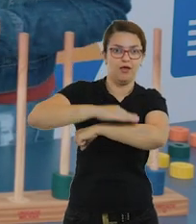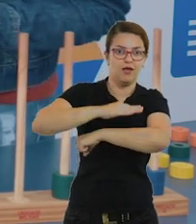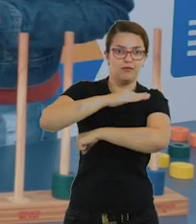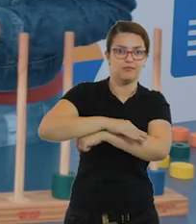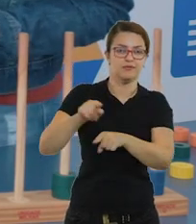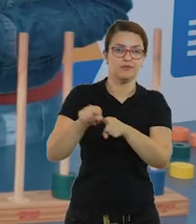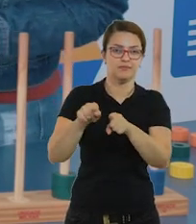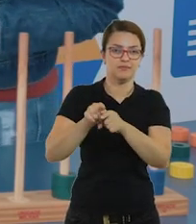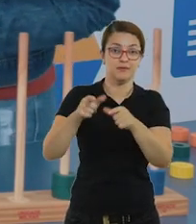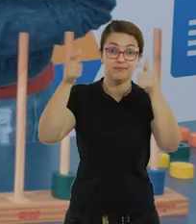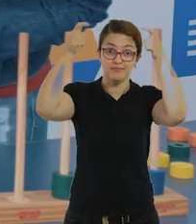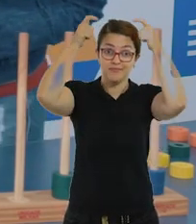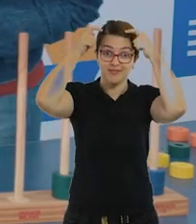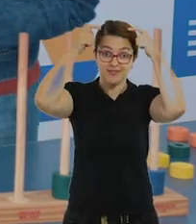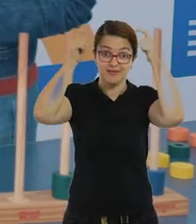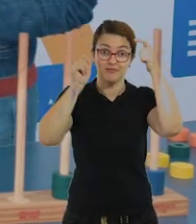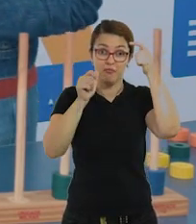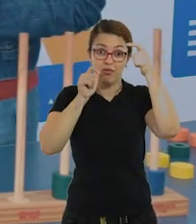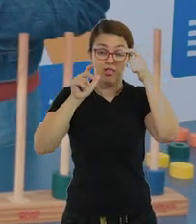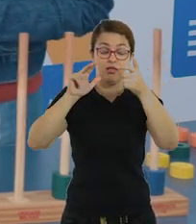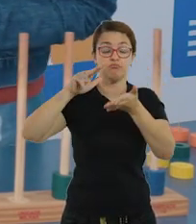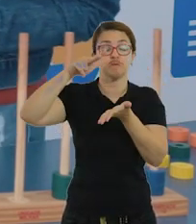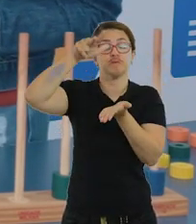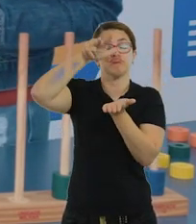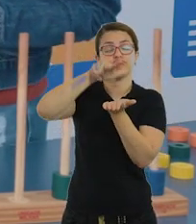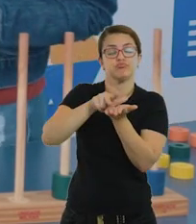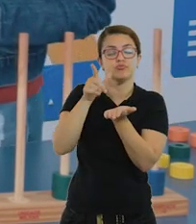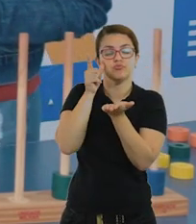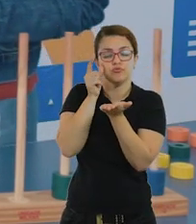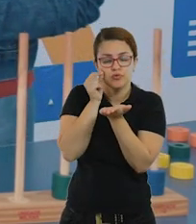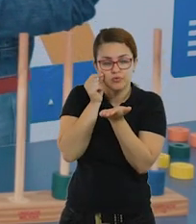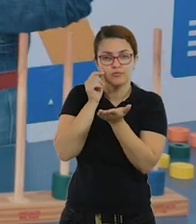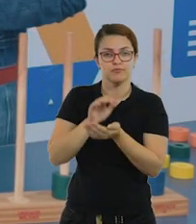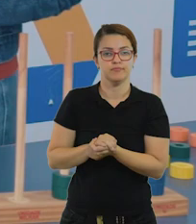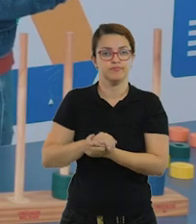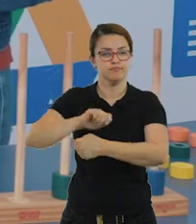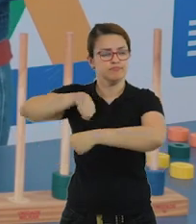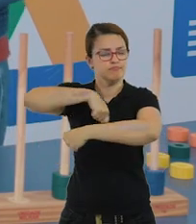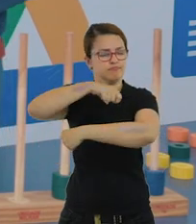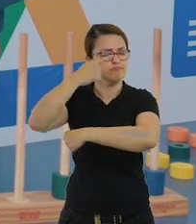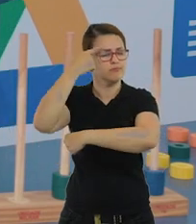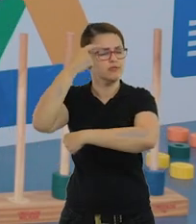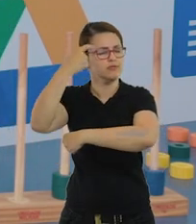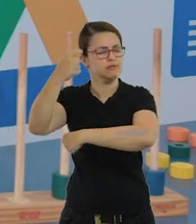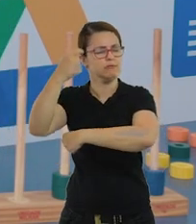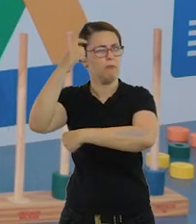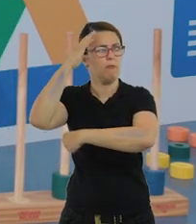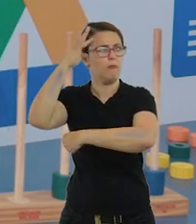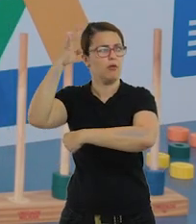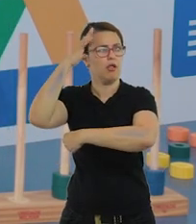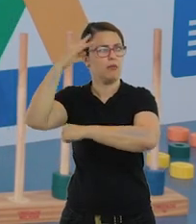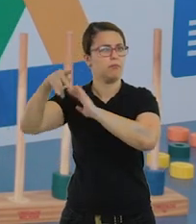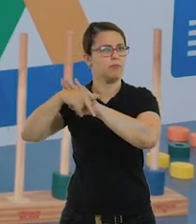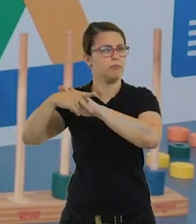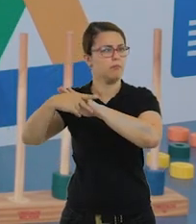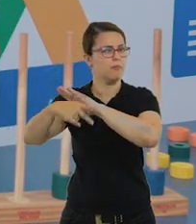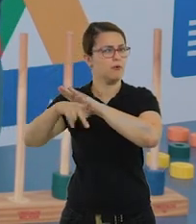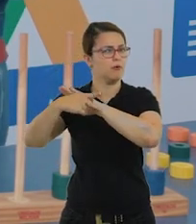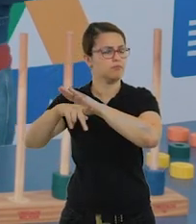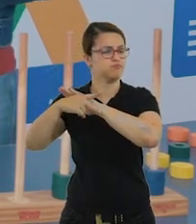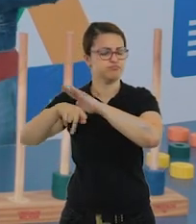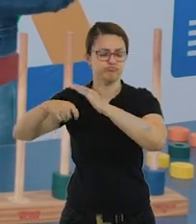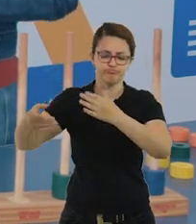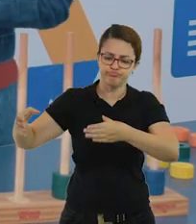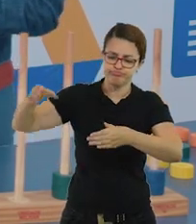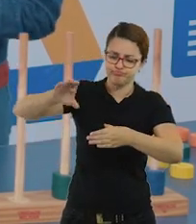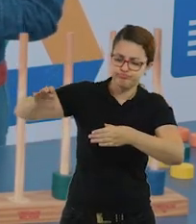olha só a atividade. Invente uma função mágica para o sopão da bruxa. Use a imaginação. Então, pensa